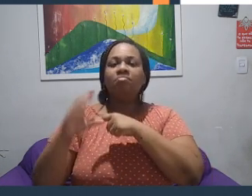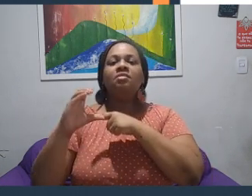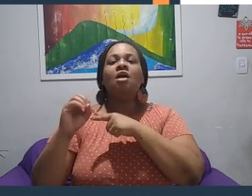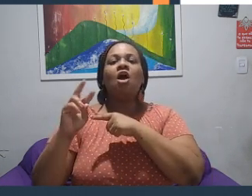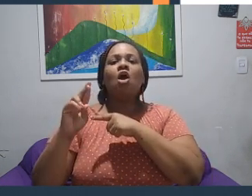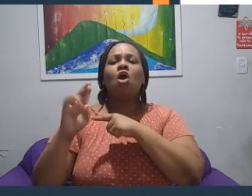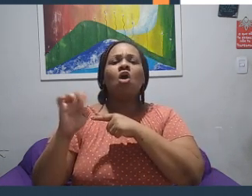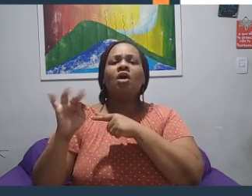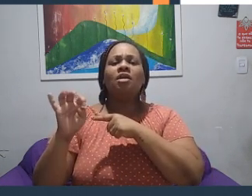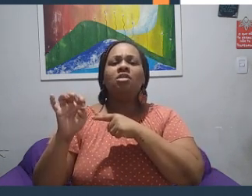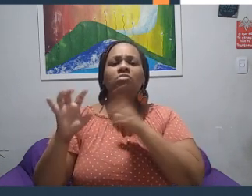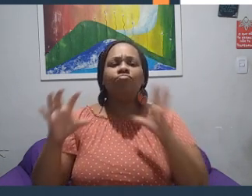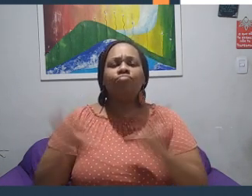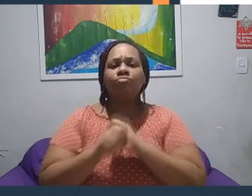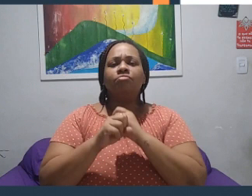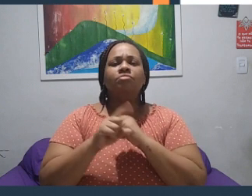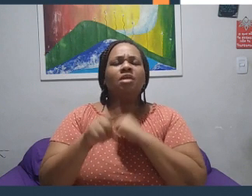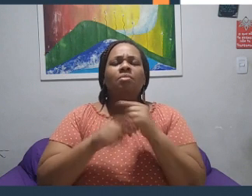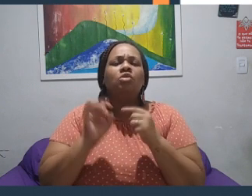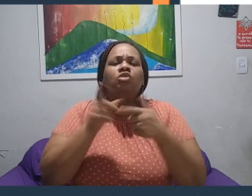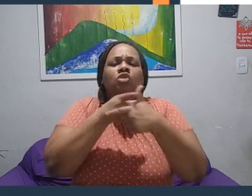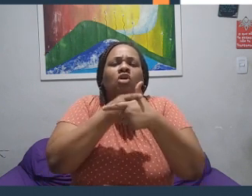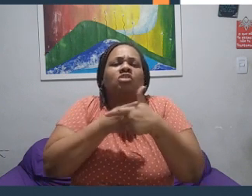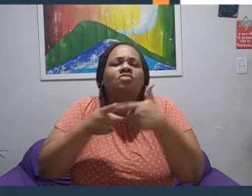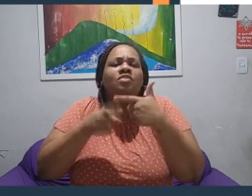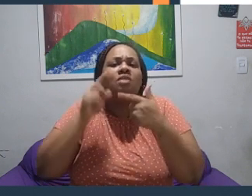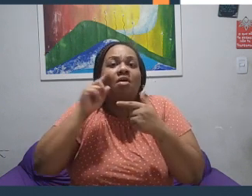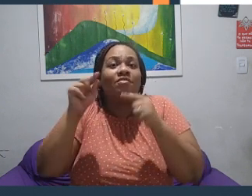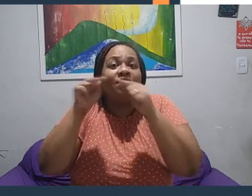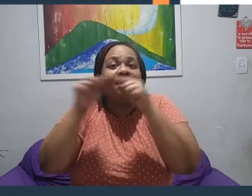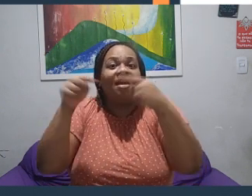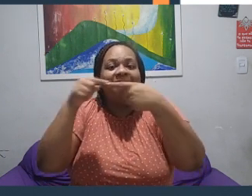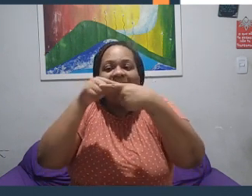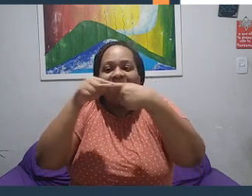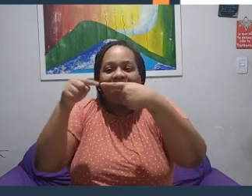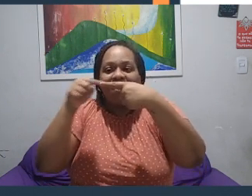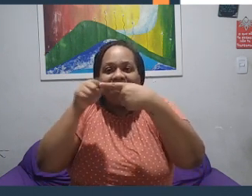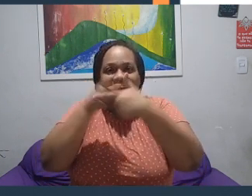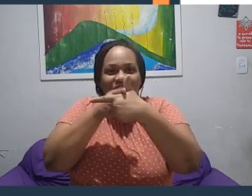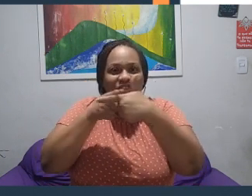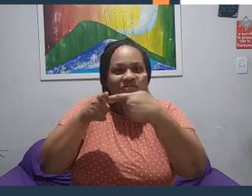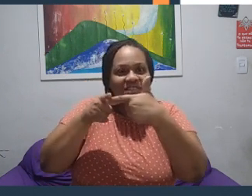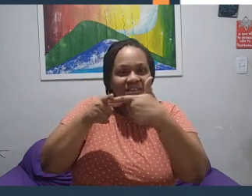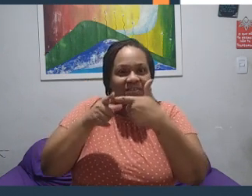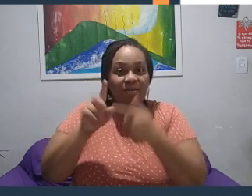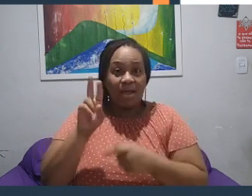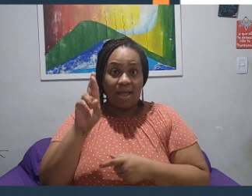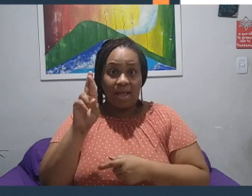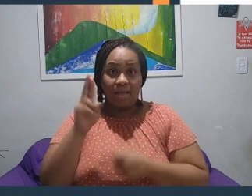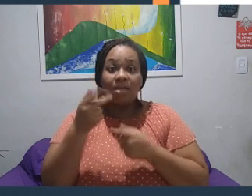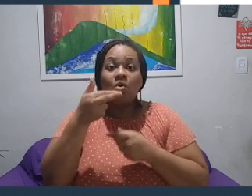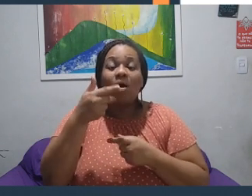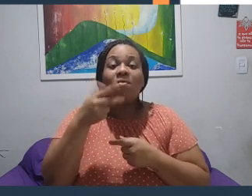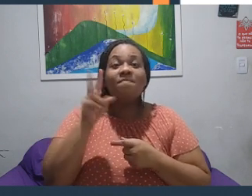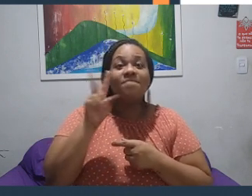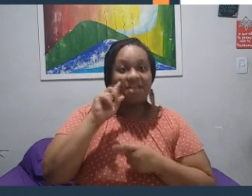resistência, você vai fazer apenas uma divisão. Pensa nessa barrinha aqui, ó, como uma divisão. Então, R é igual